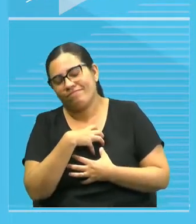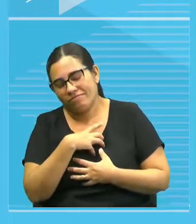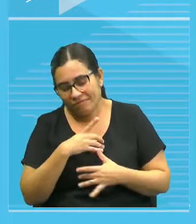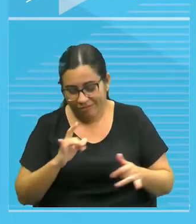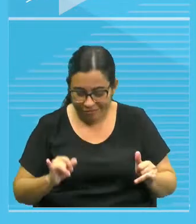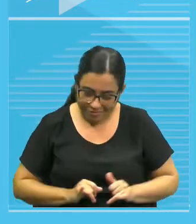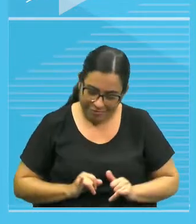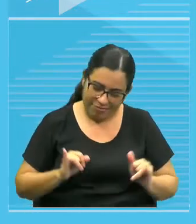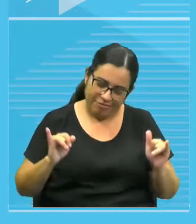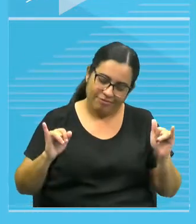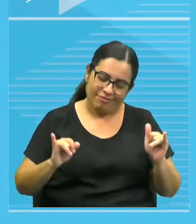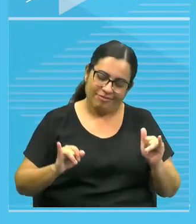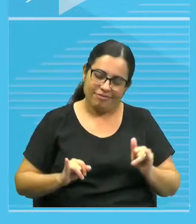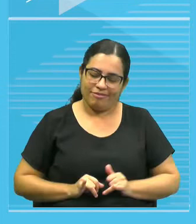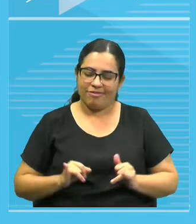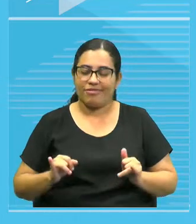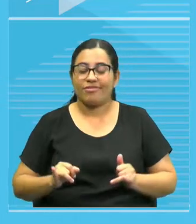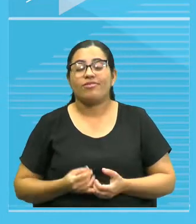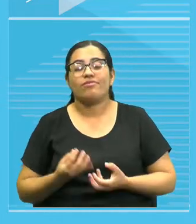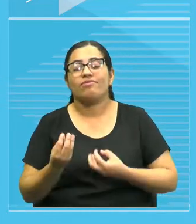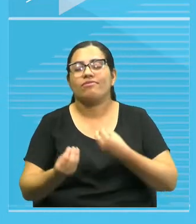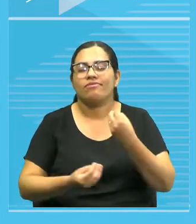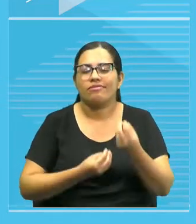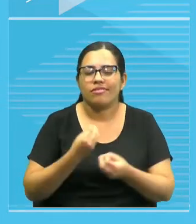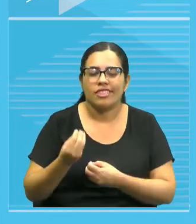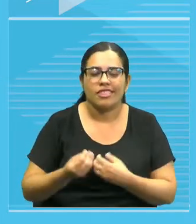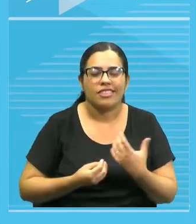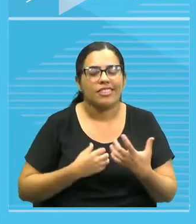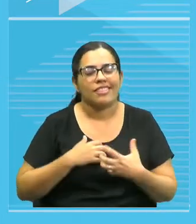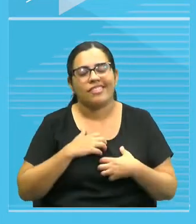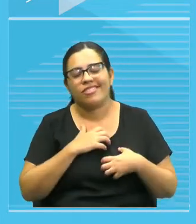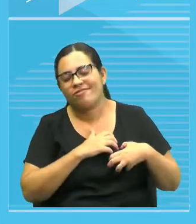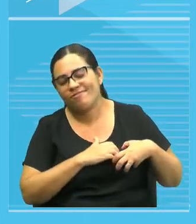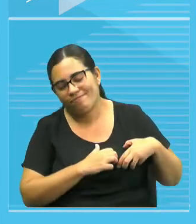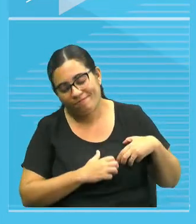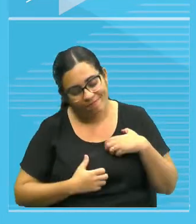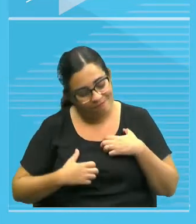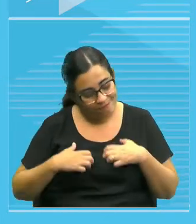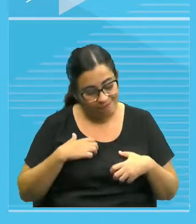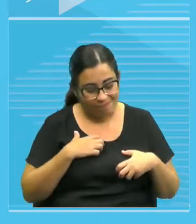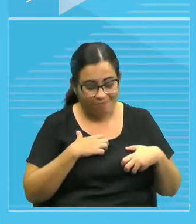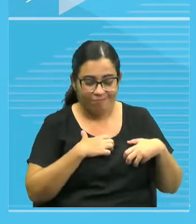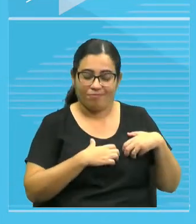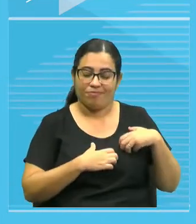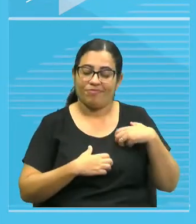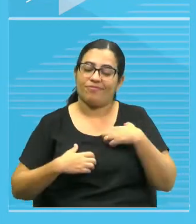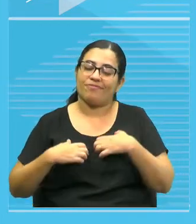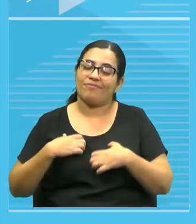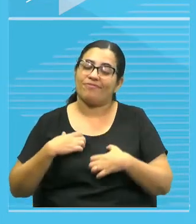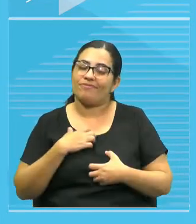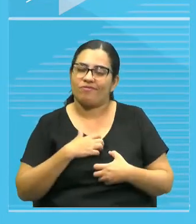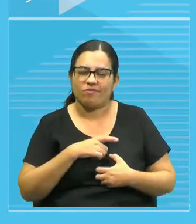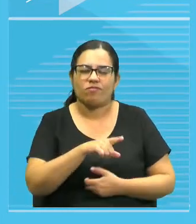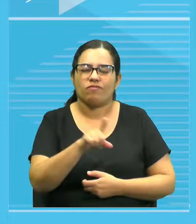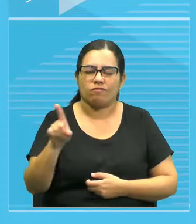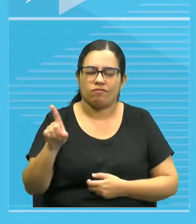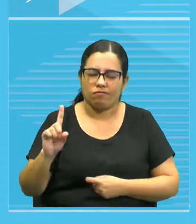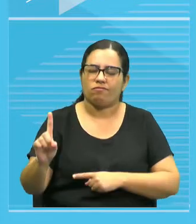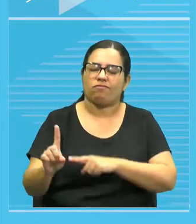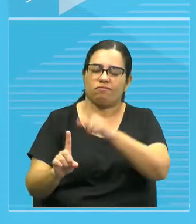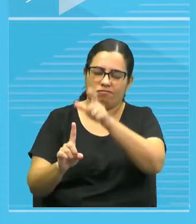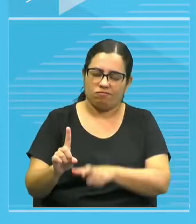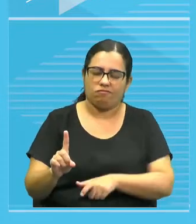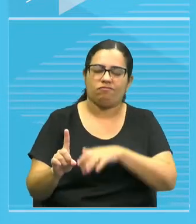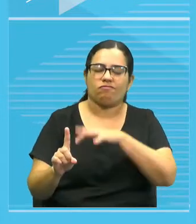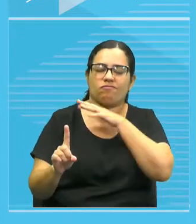e vive até hoje na minha loucura. E foi a mais cruel de todas